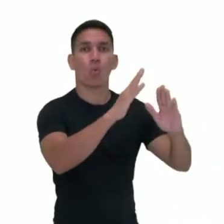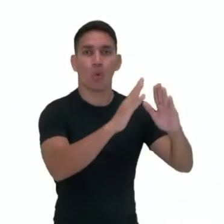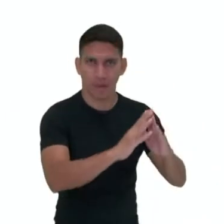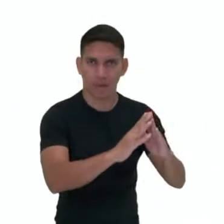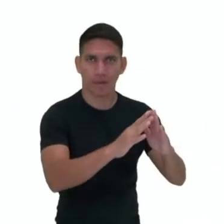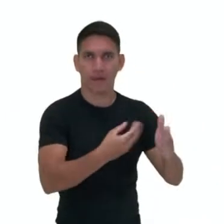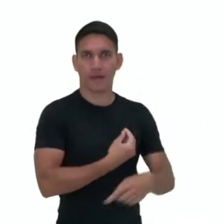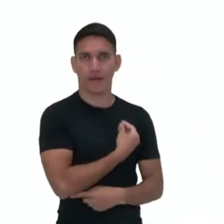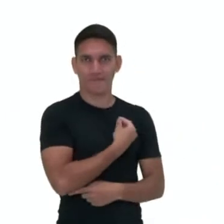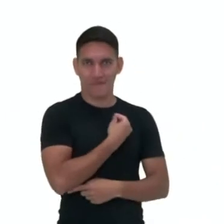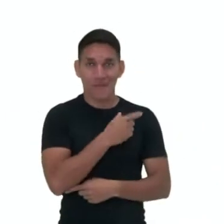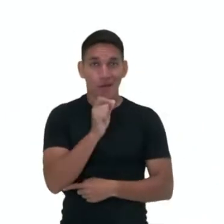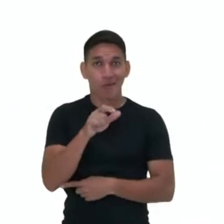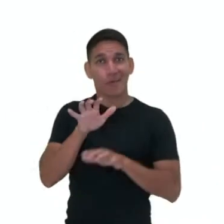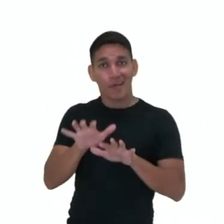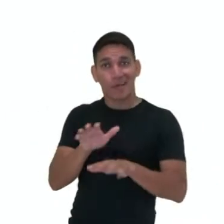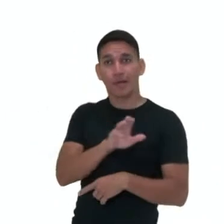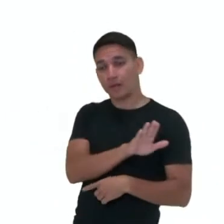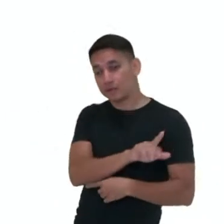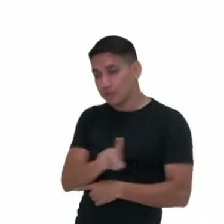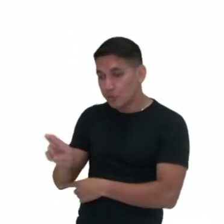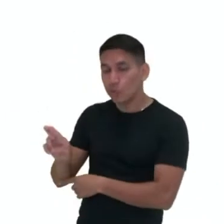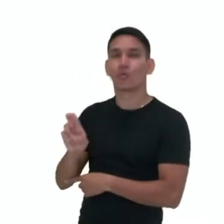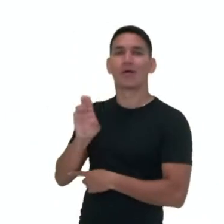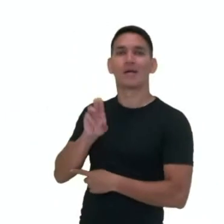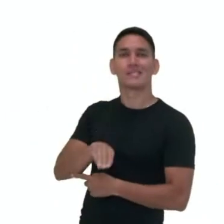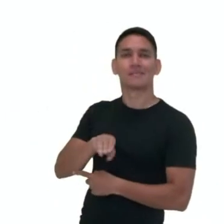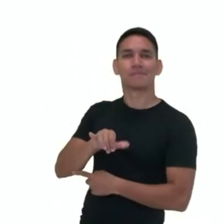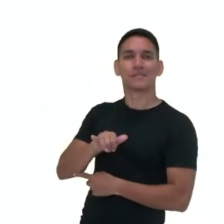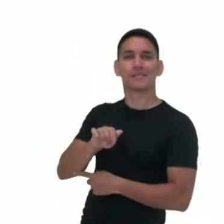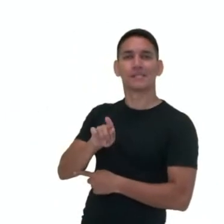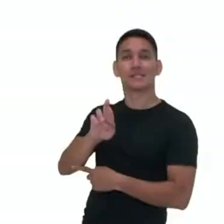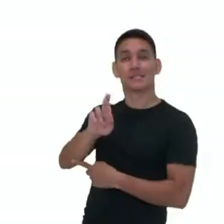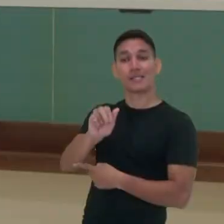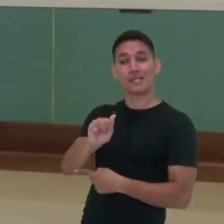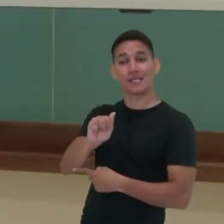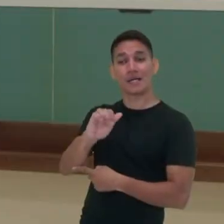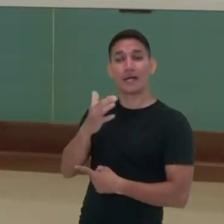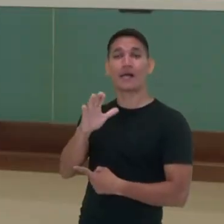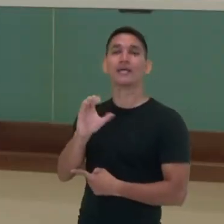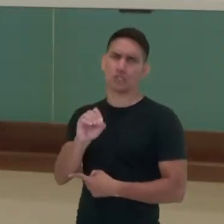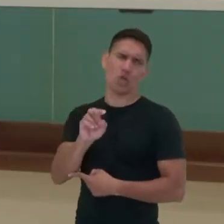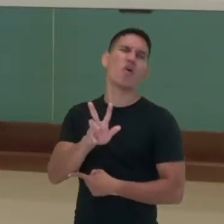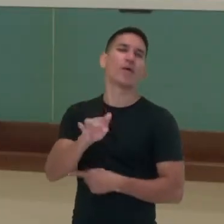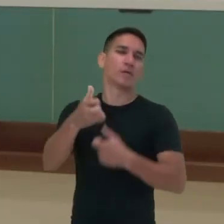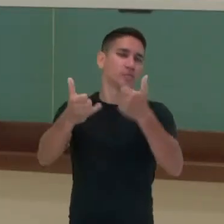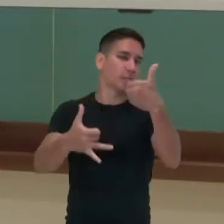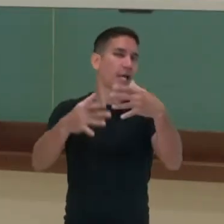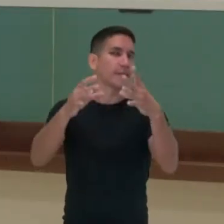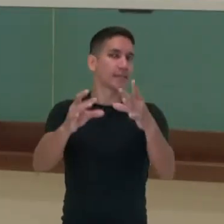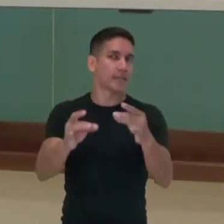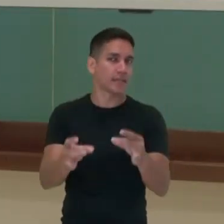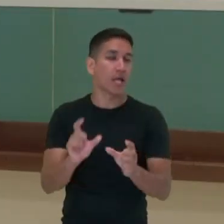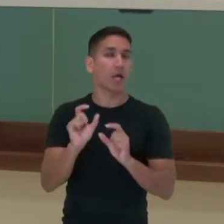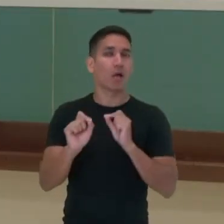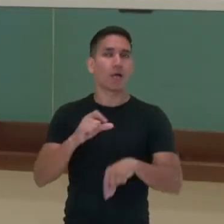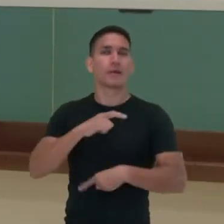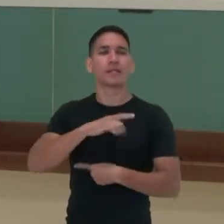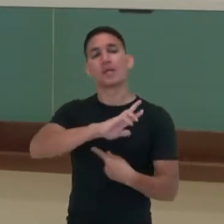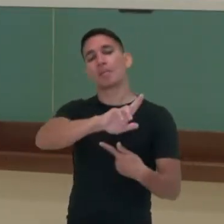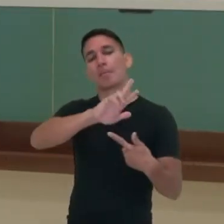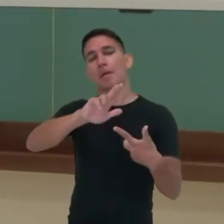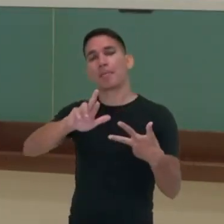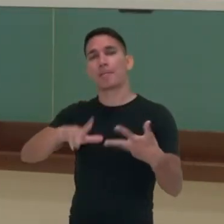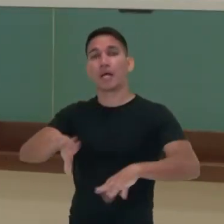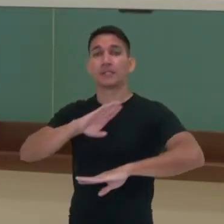outro local, então nós chamamos isso aí, então, de migração. E nós vamos dar detalhes sobre vários tipos de migração, né? Em cada